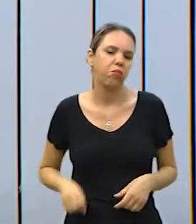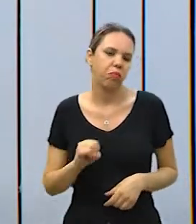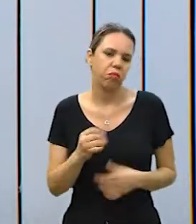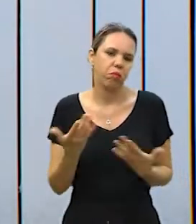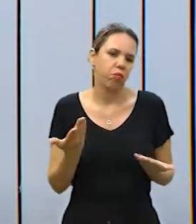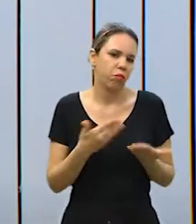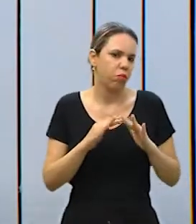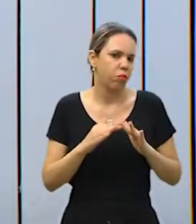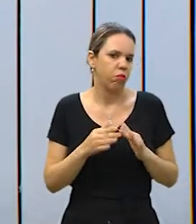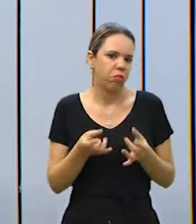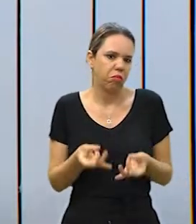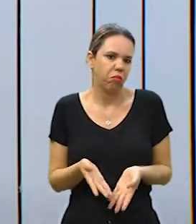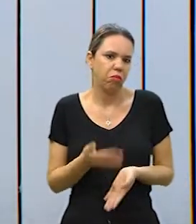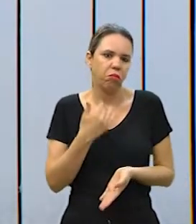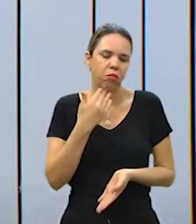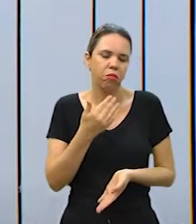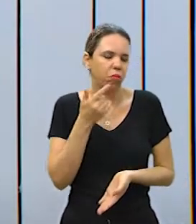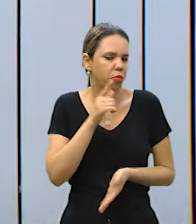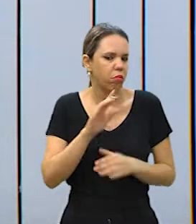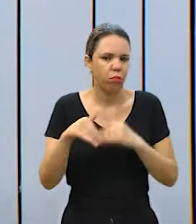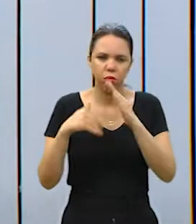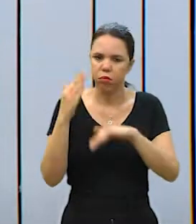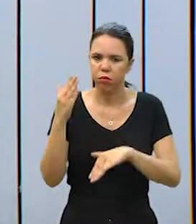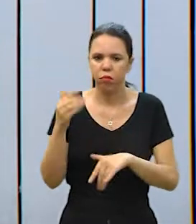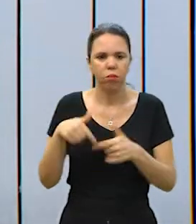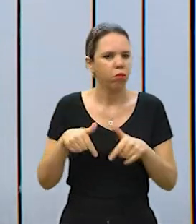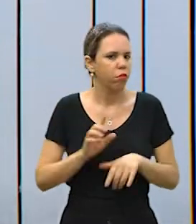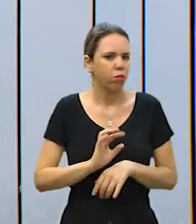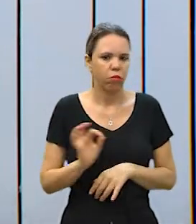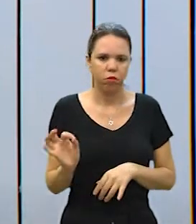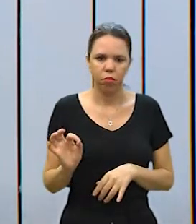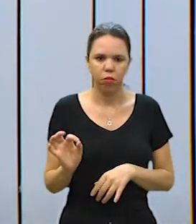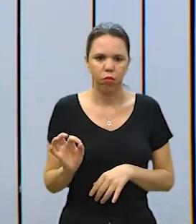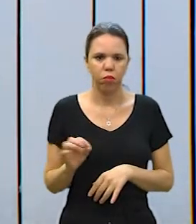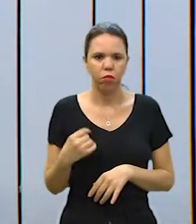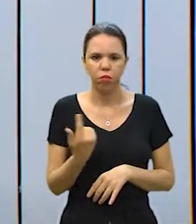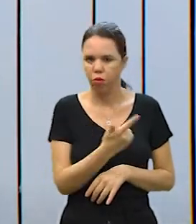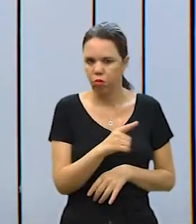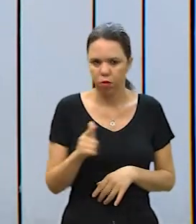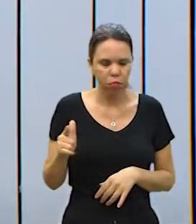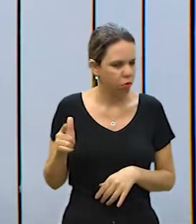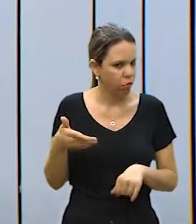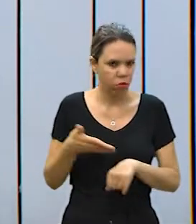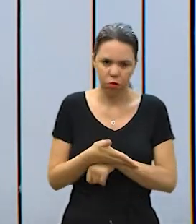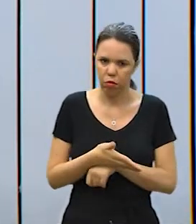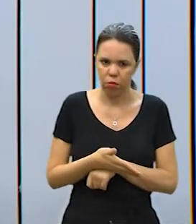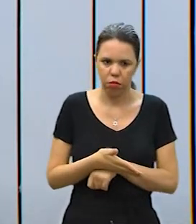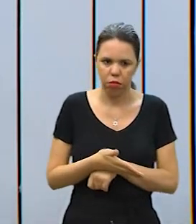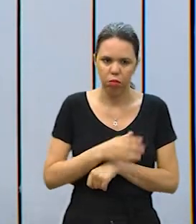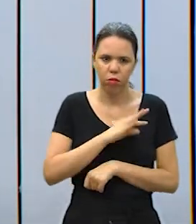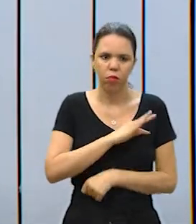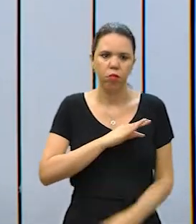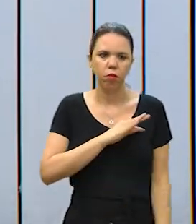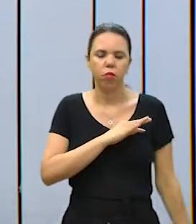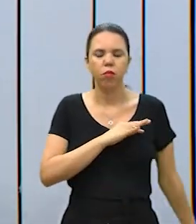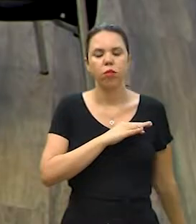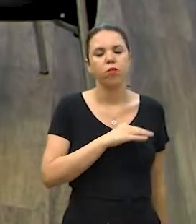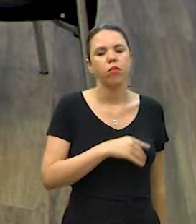a escola fica também de mãos atadas, ela não consegue desenvolver um bom trabalho porque nós não temos acesso a esses